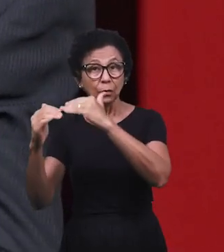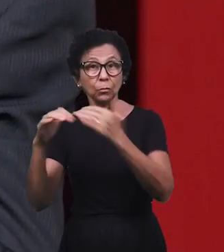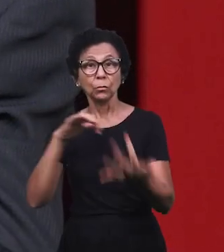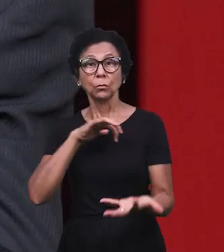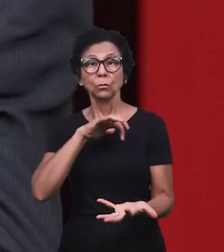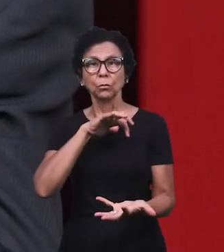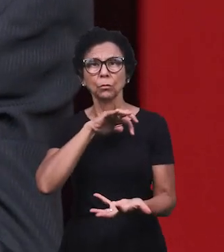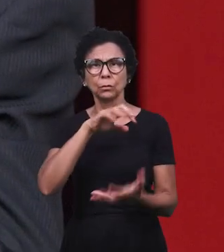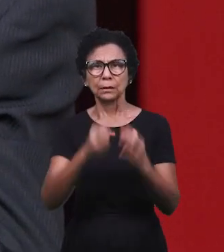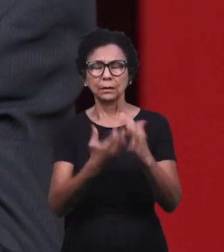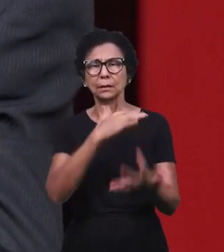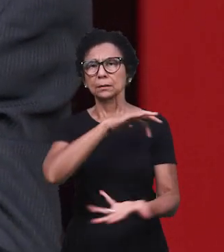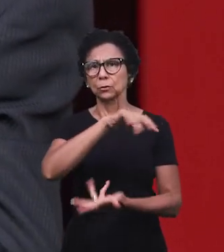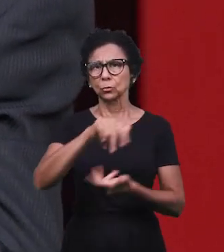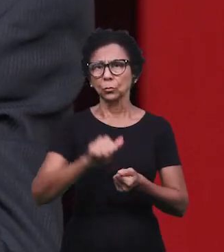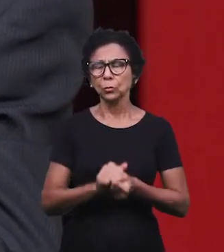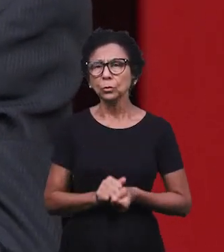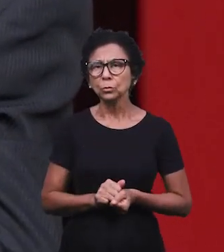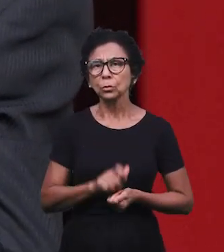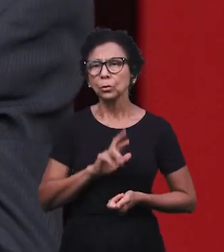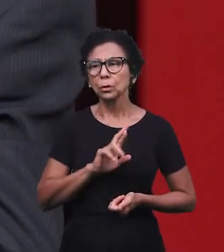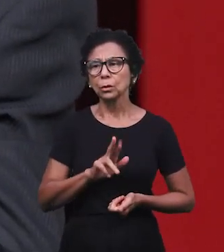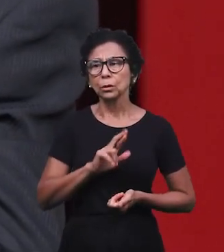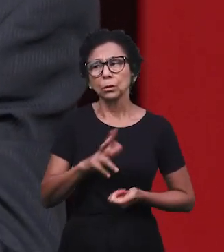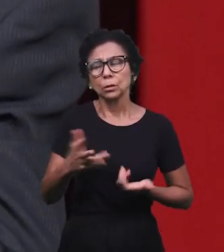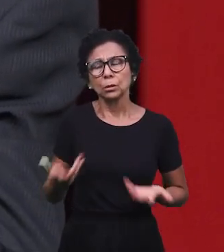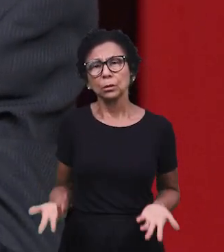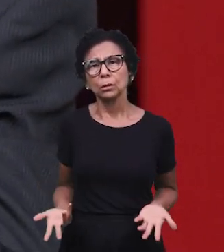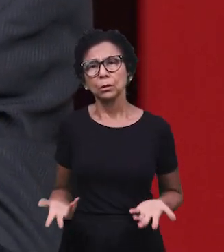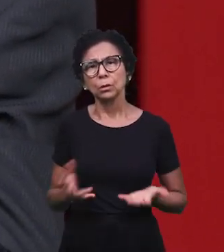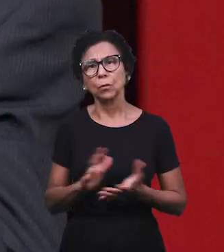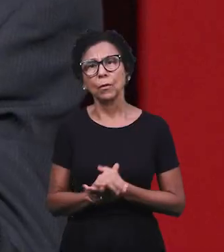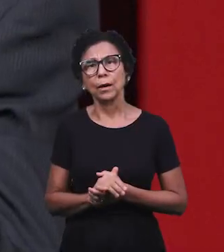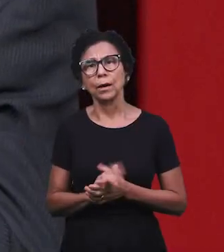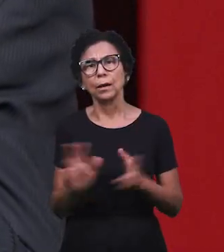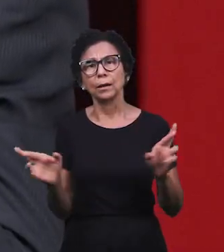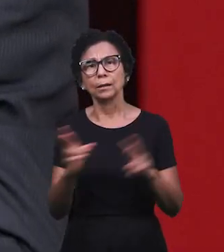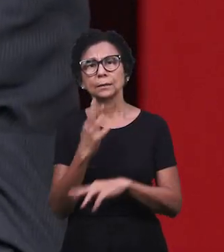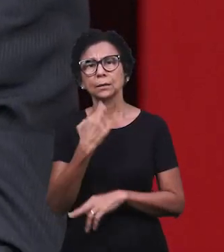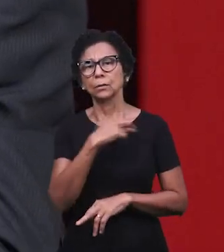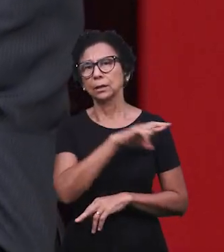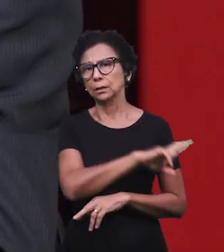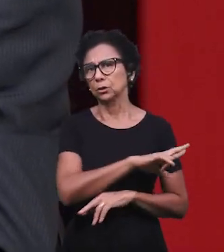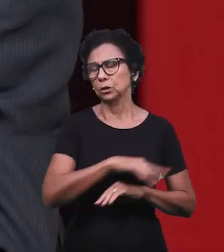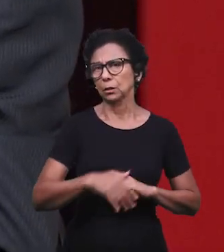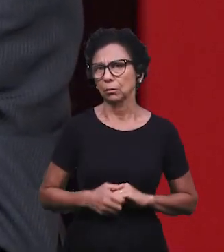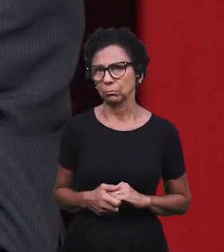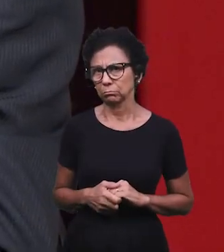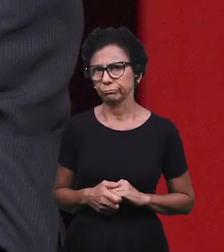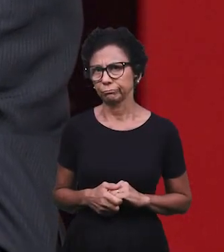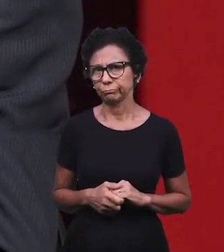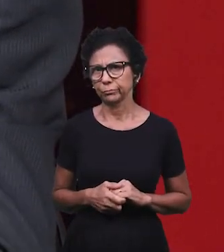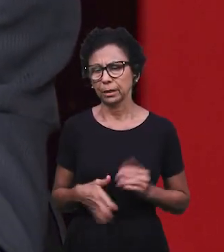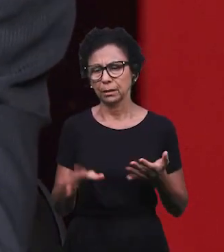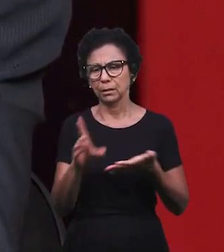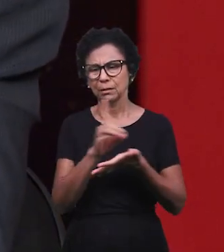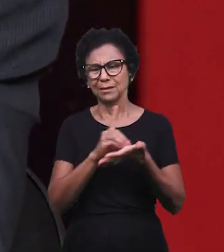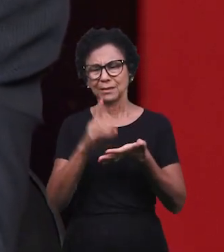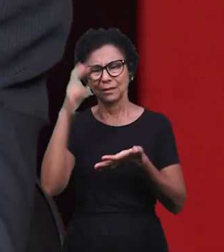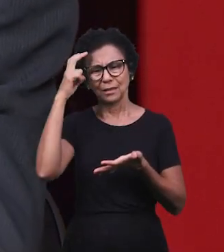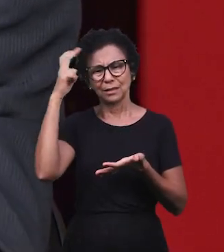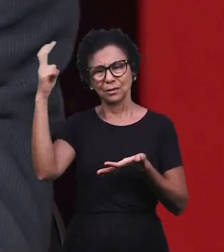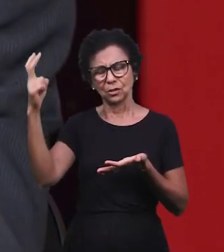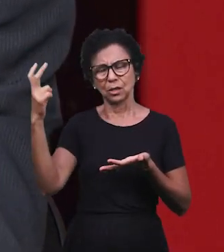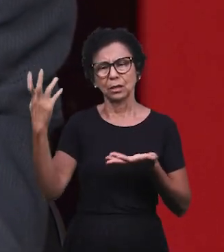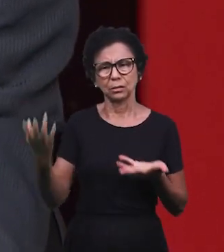fazem parte do design inteligente pessoas com diferentes propostas de quem seria esse designer. E